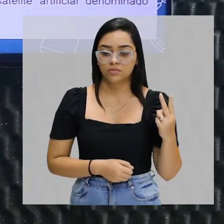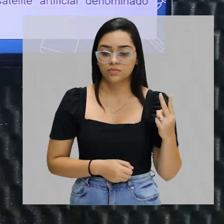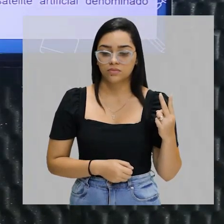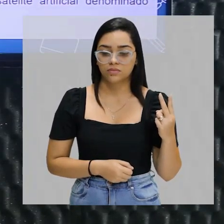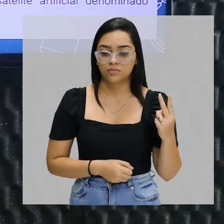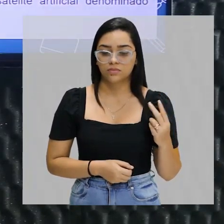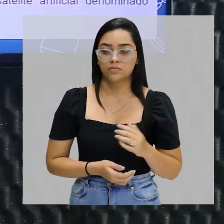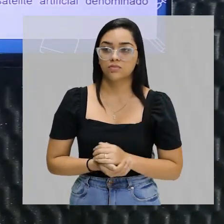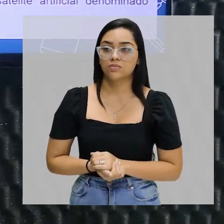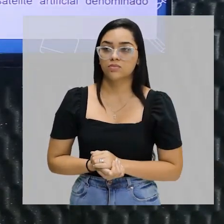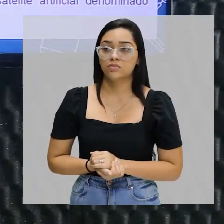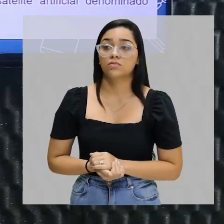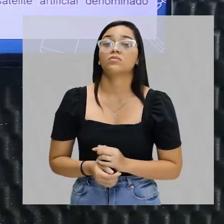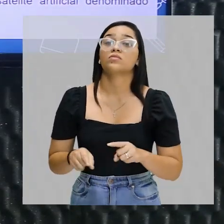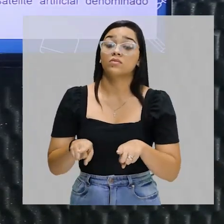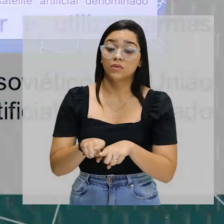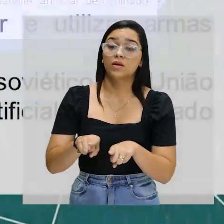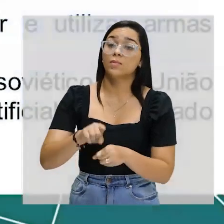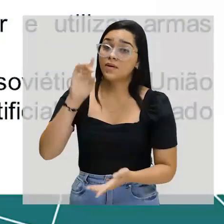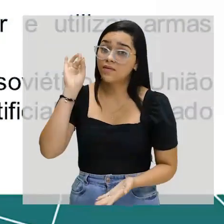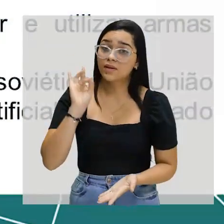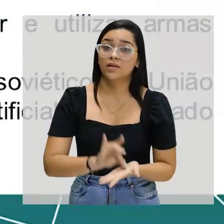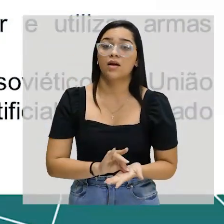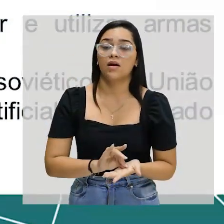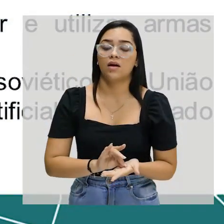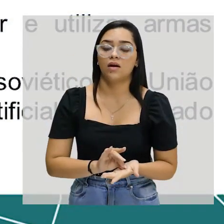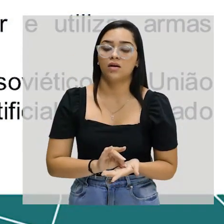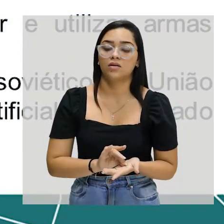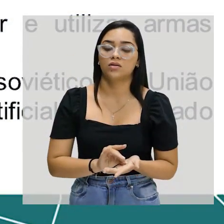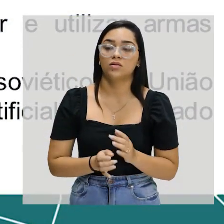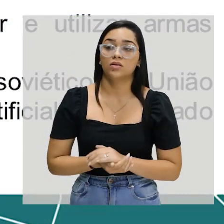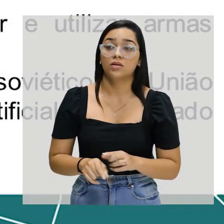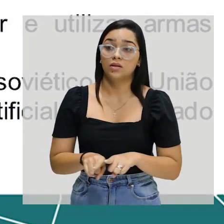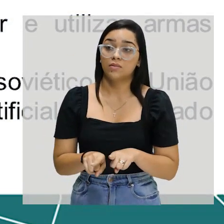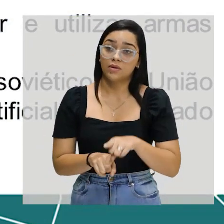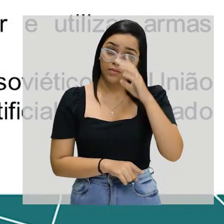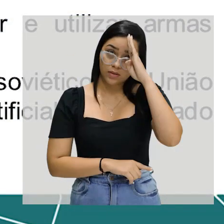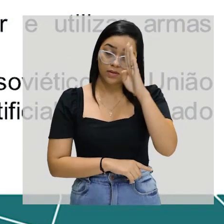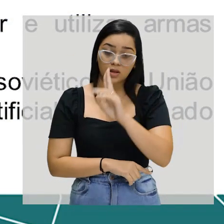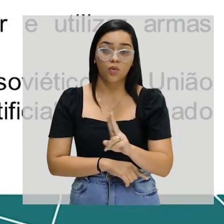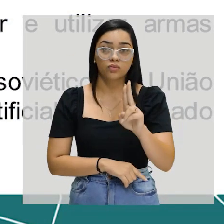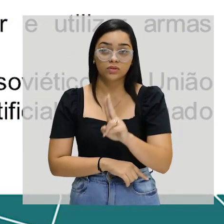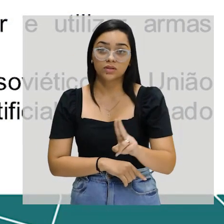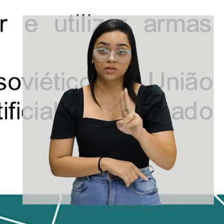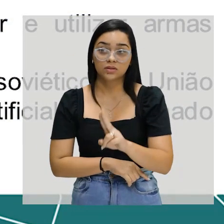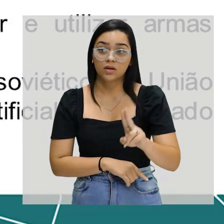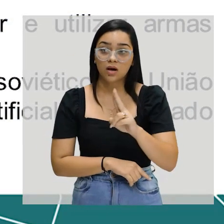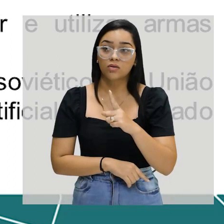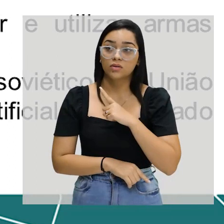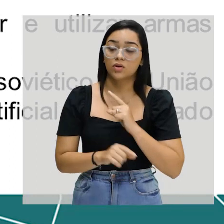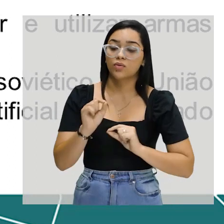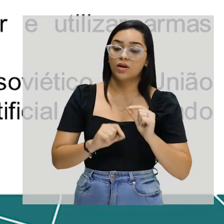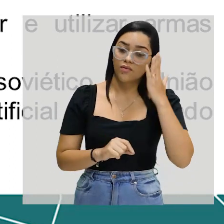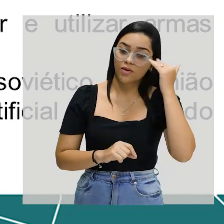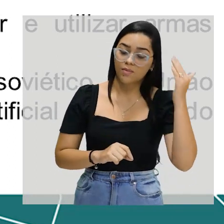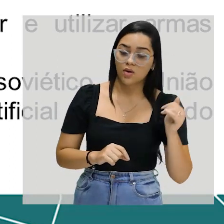utilizar as armas nucleares isso também está correto né galera os Estados Unidos e principalmente na sua utilização né Nós temos as